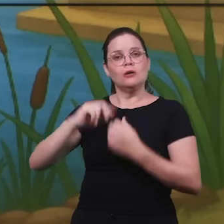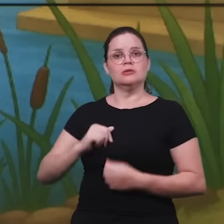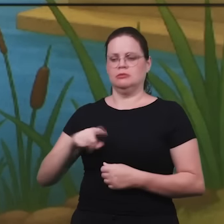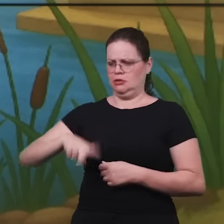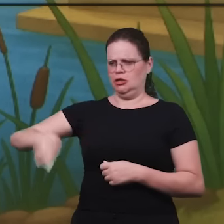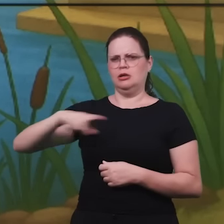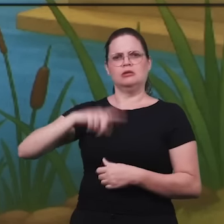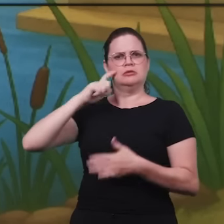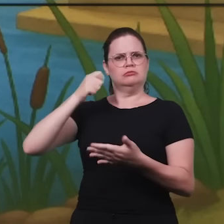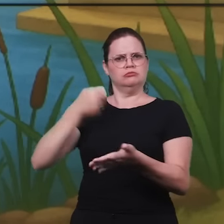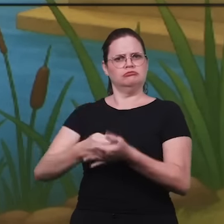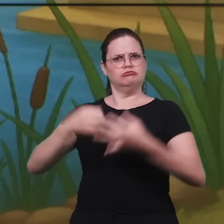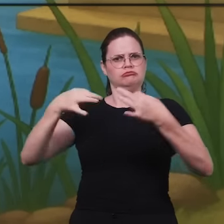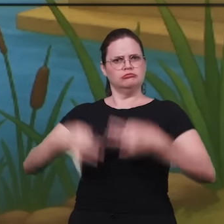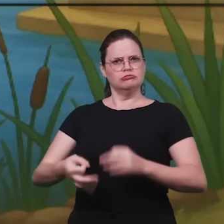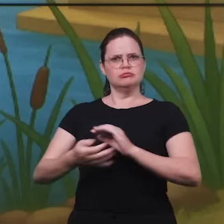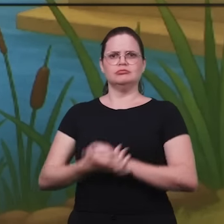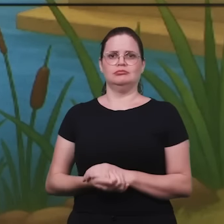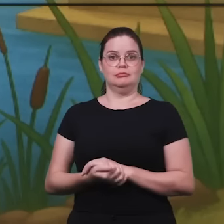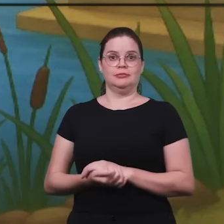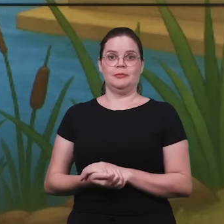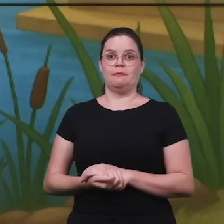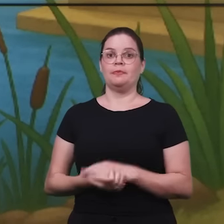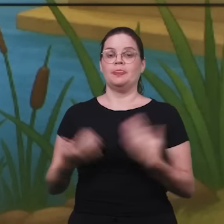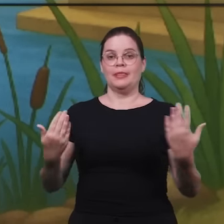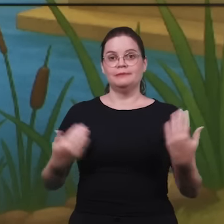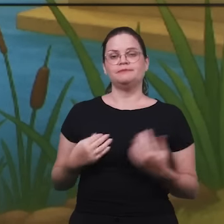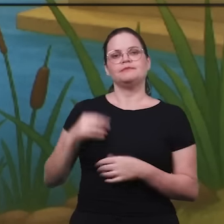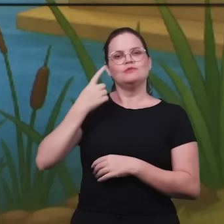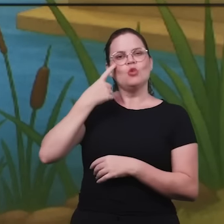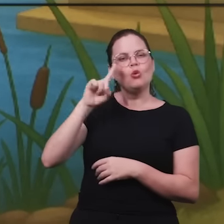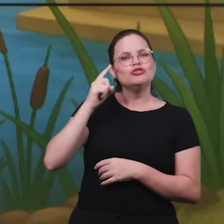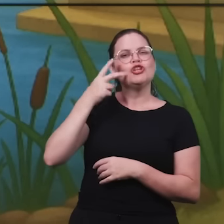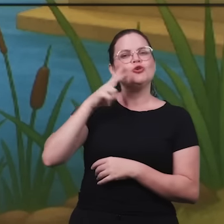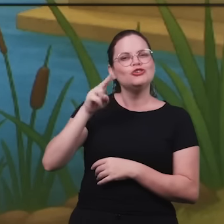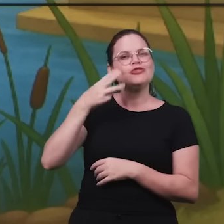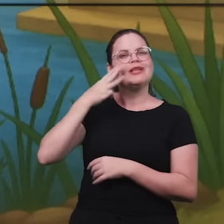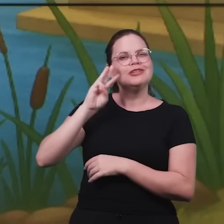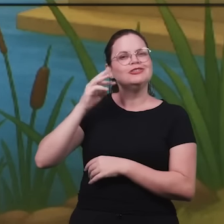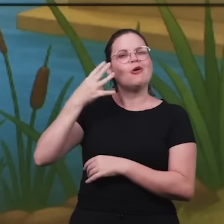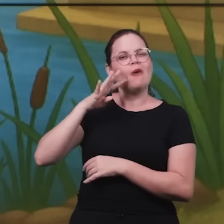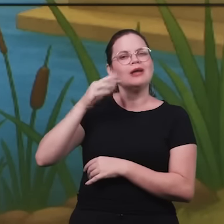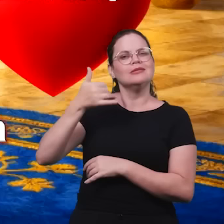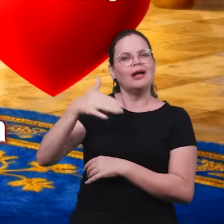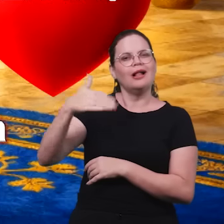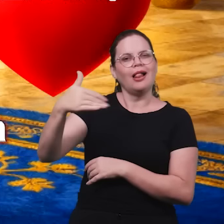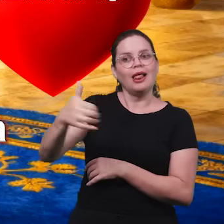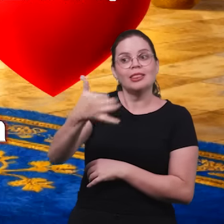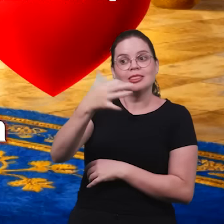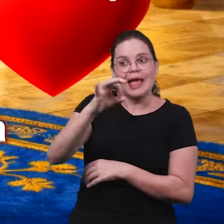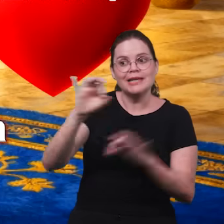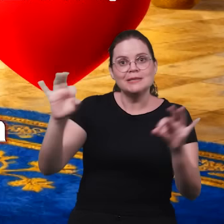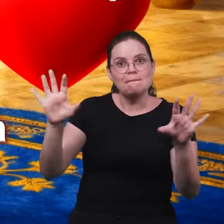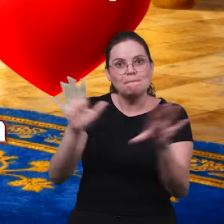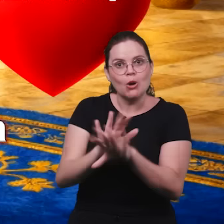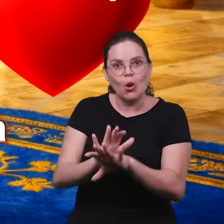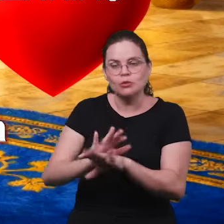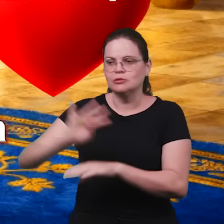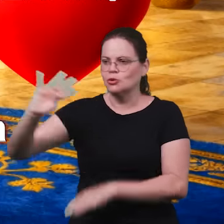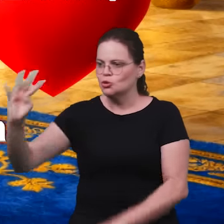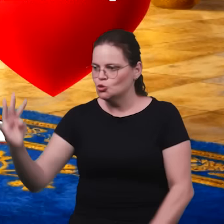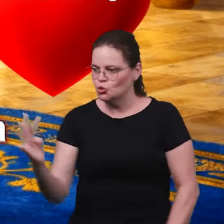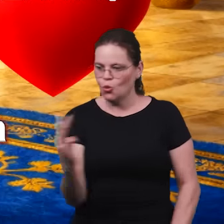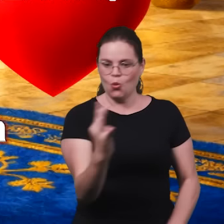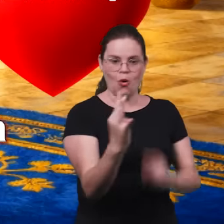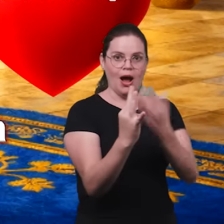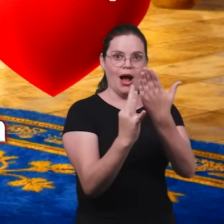escolha. E quando os 10 dias acabaram, Deus respondeu, glória